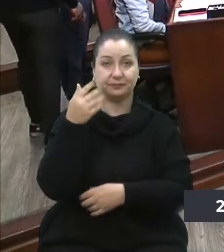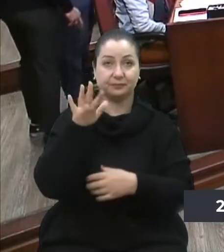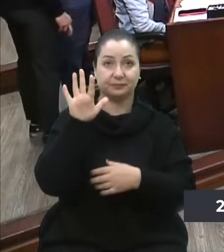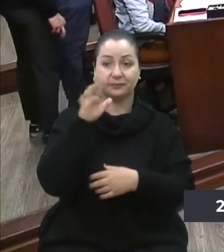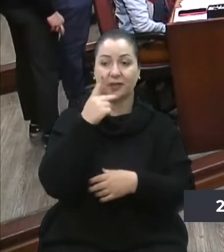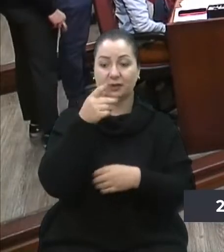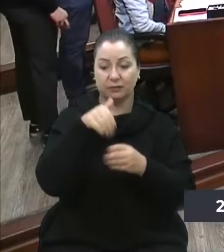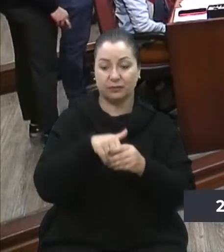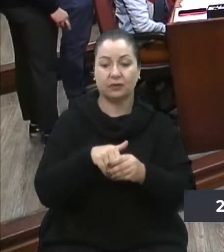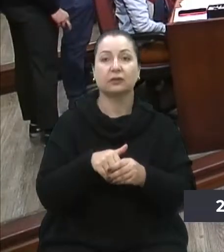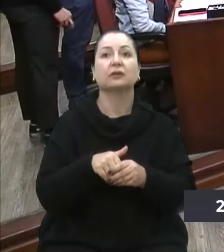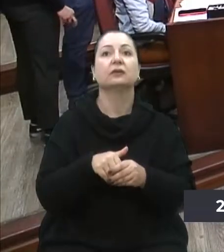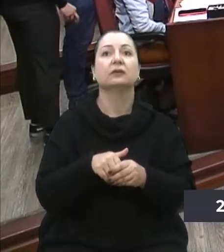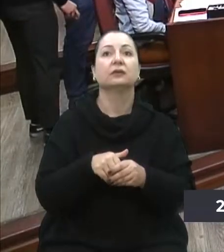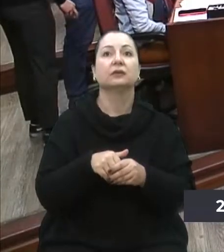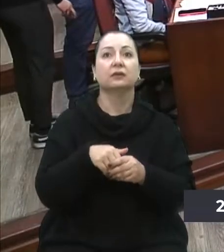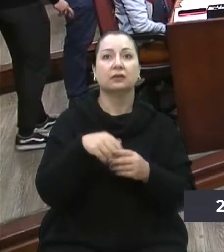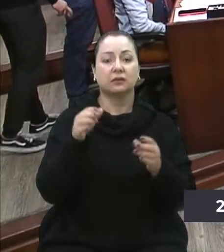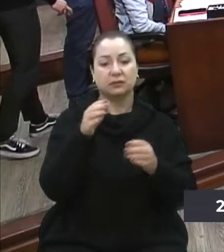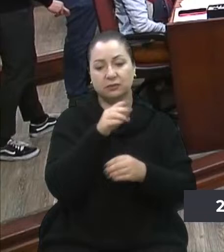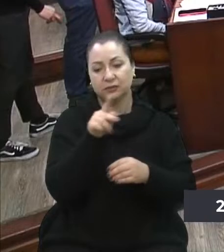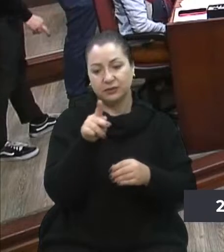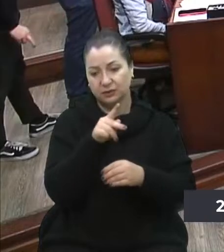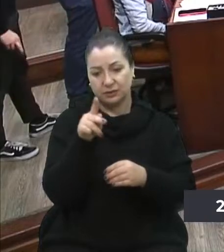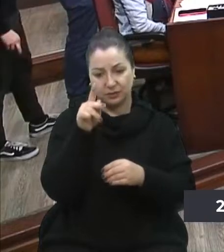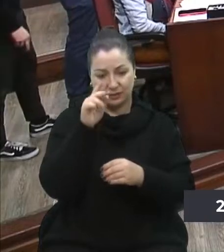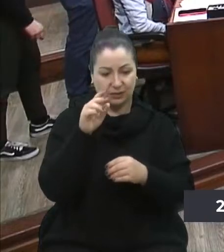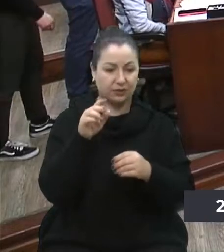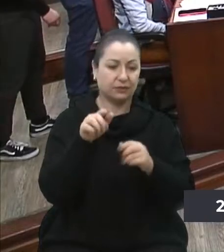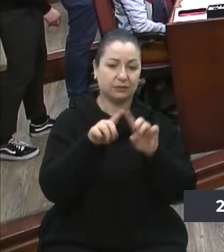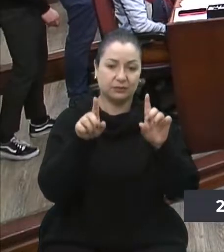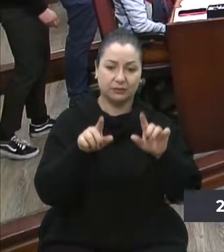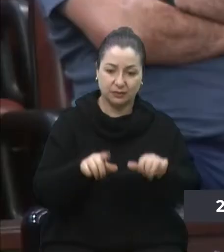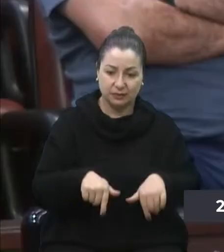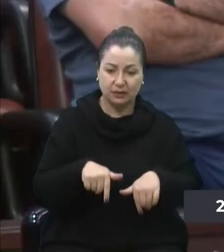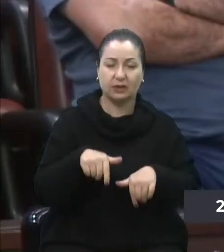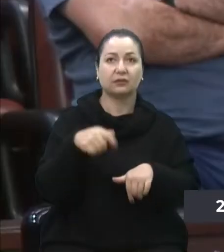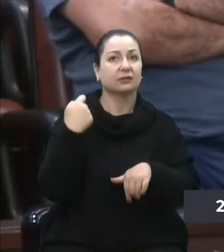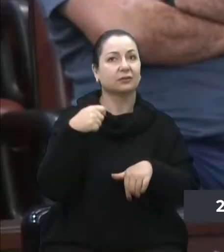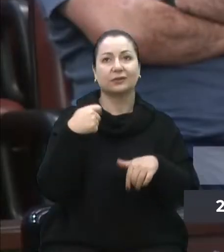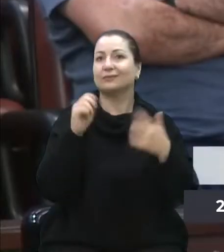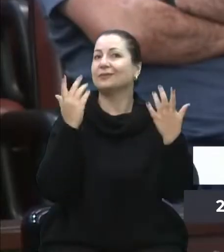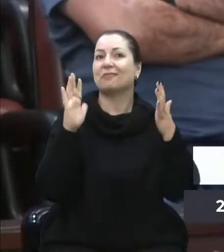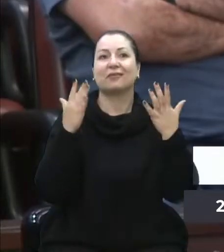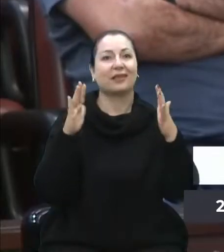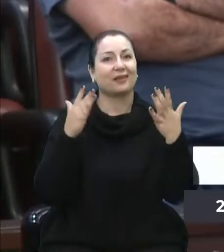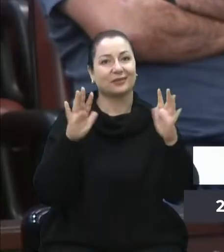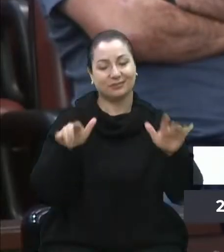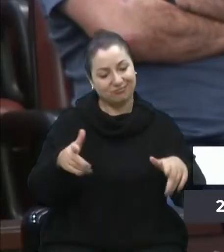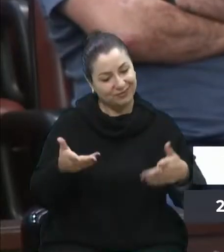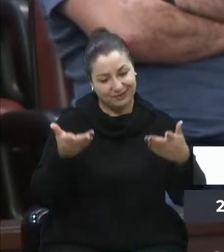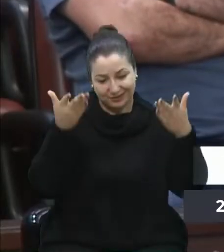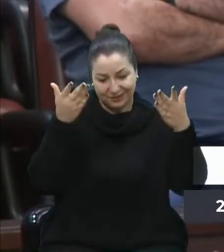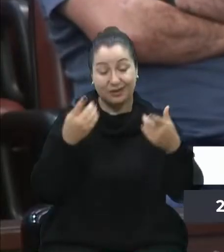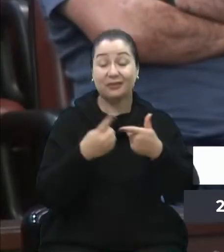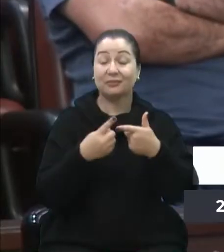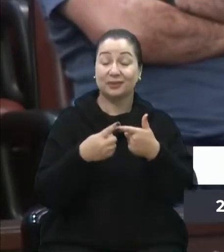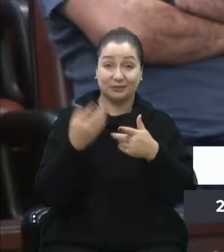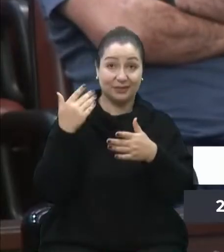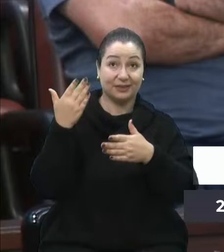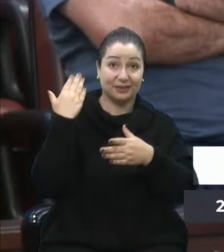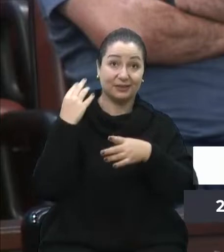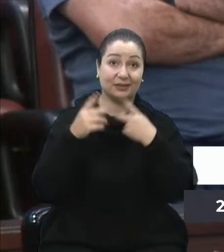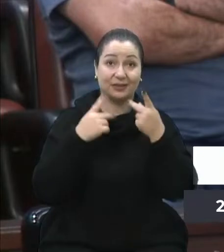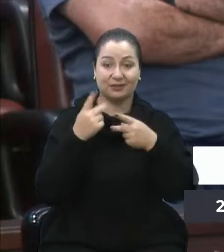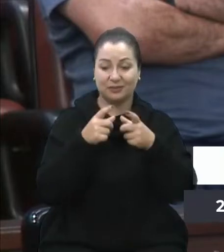não precisam nem de aplausos e nem de méritos, porque uma vez falava que a